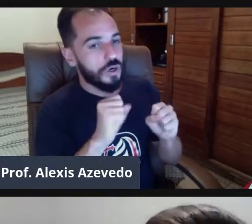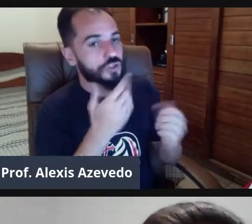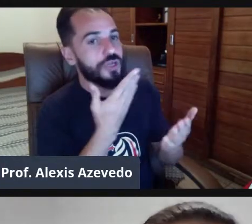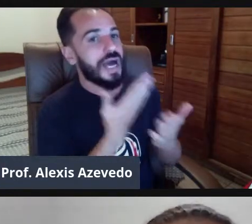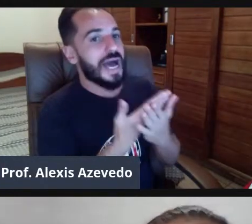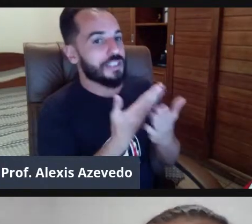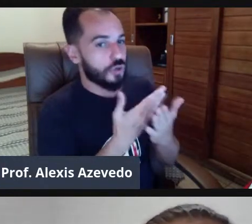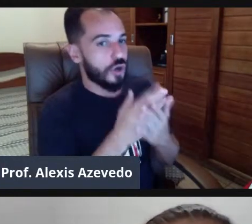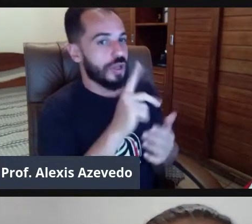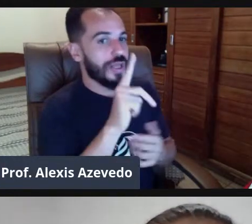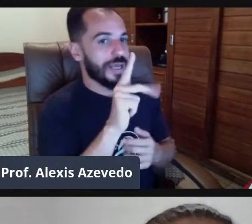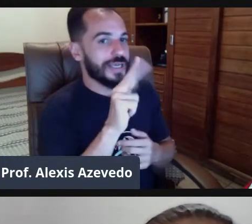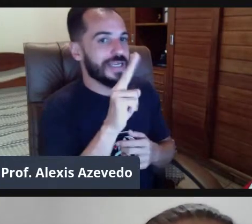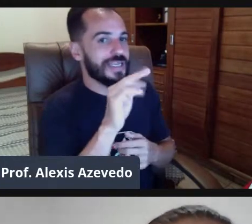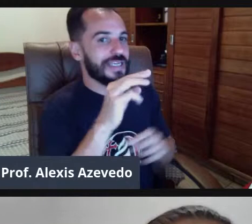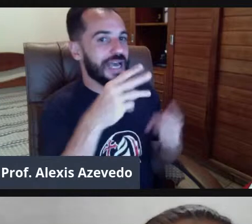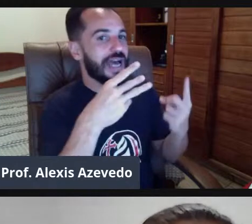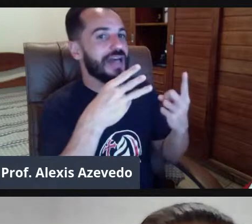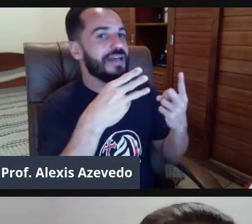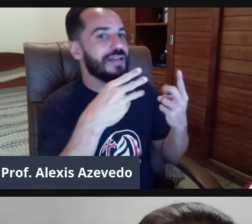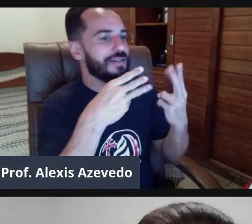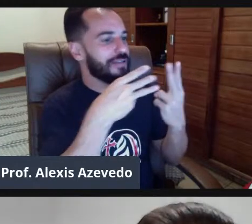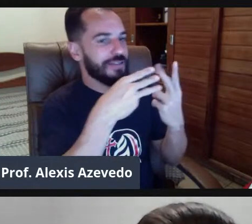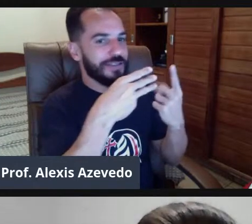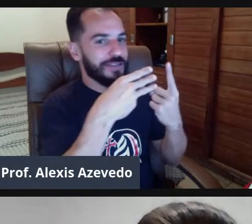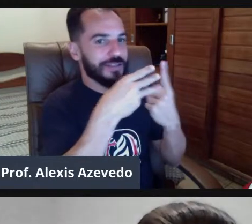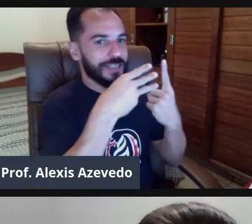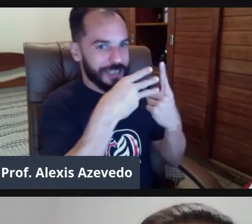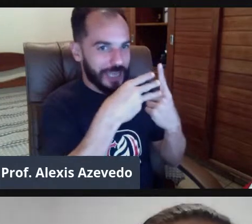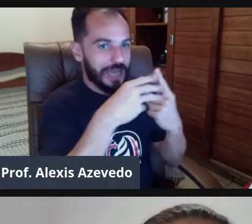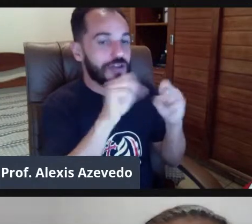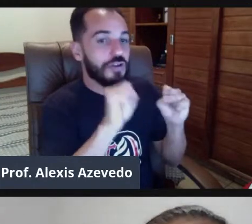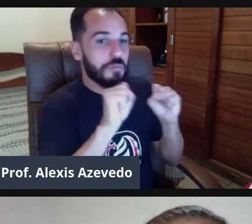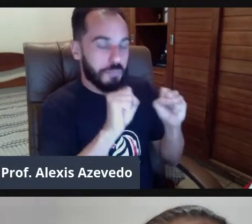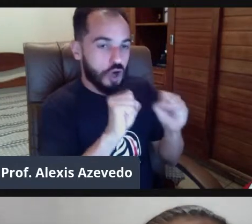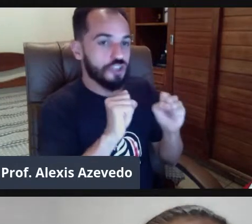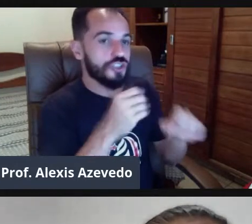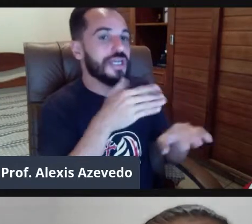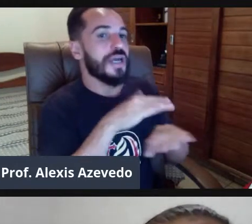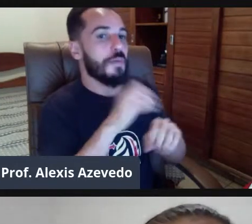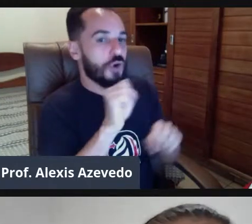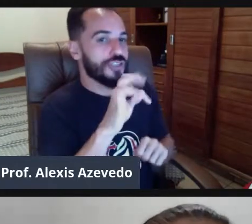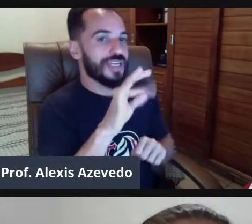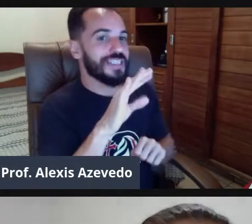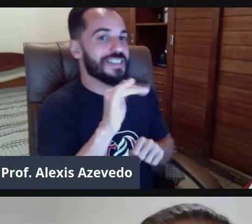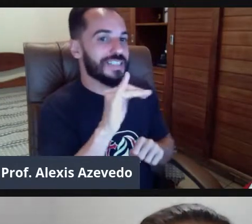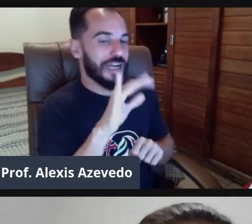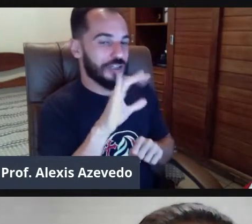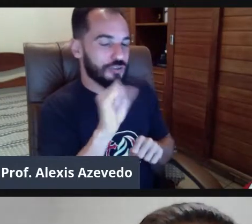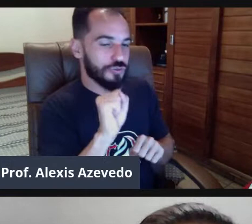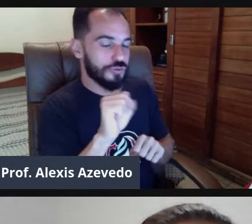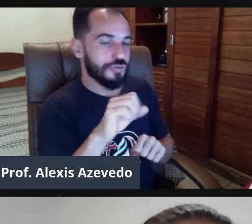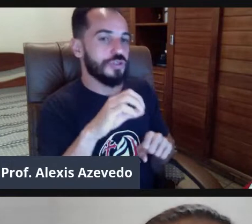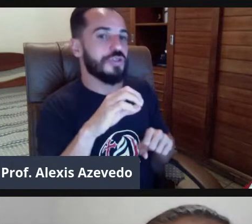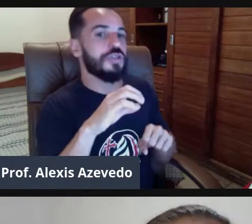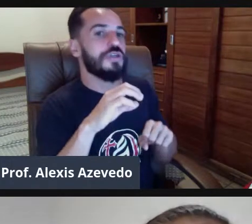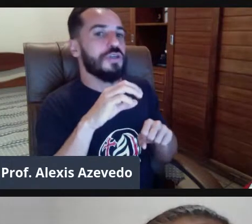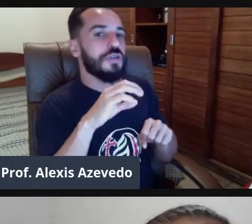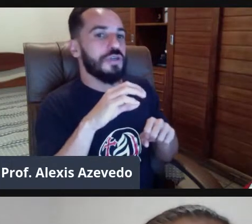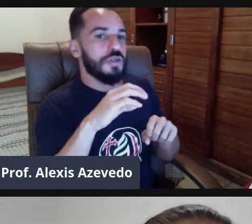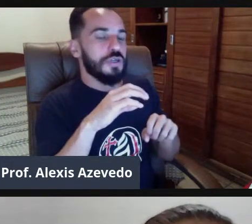optou por manter o estágio mesmo em forma remota, porque se isso não fosse feito agora,